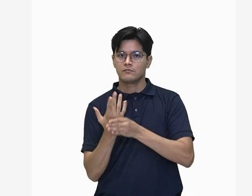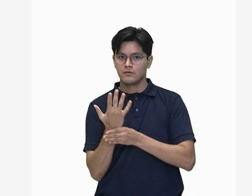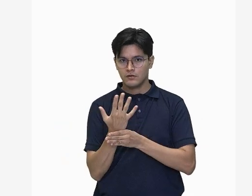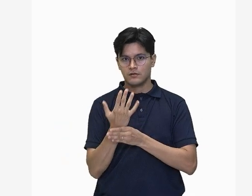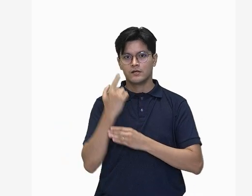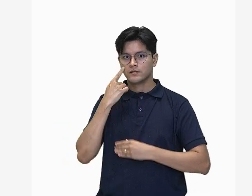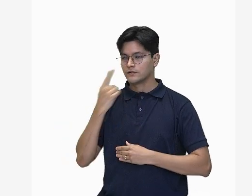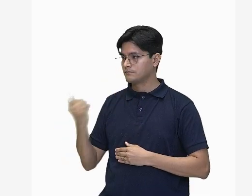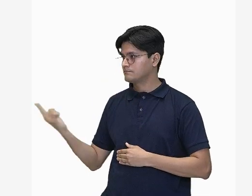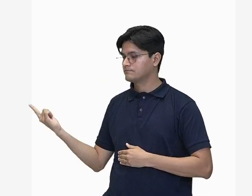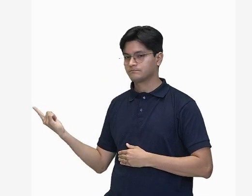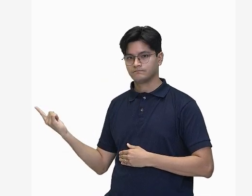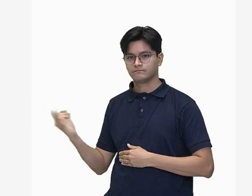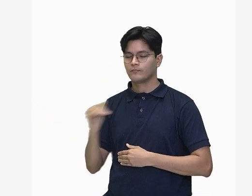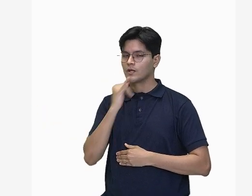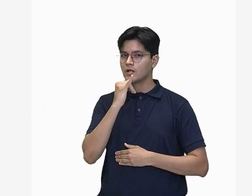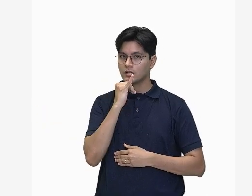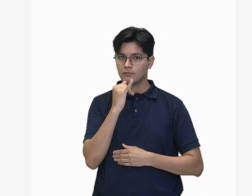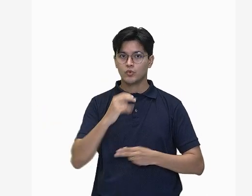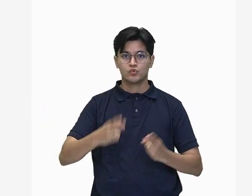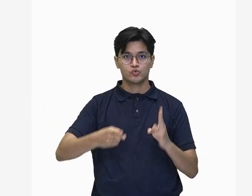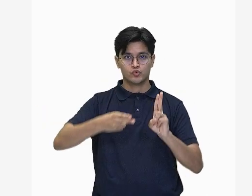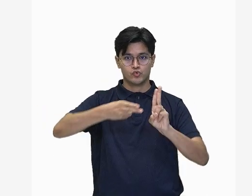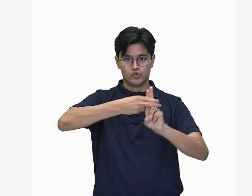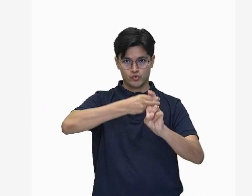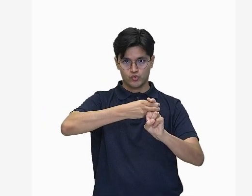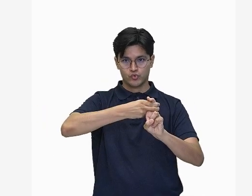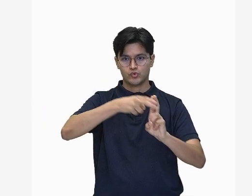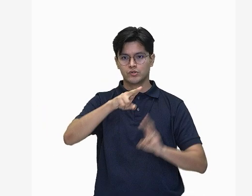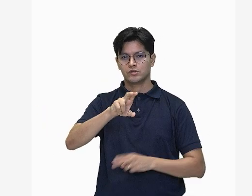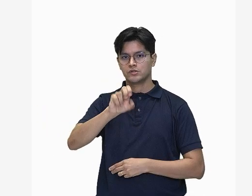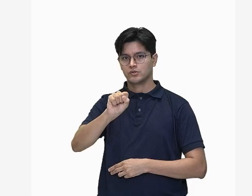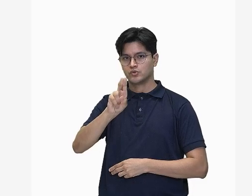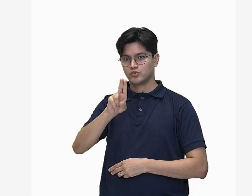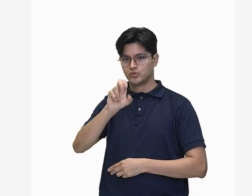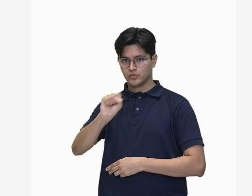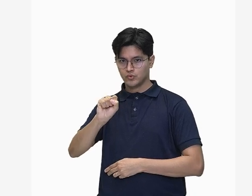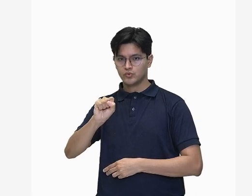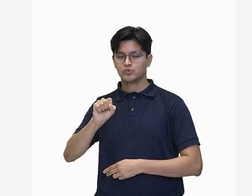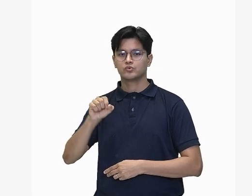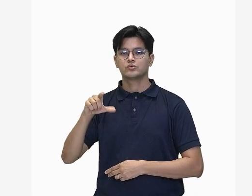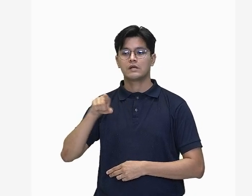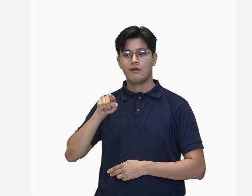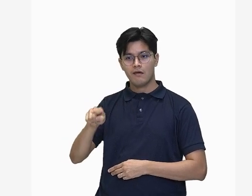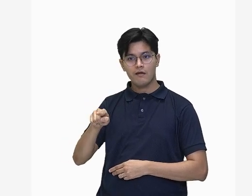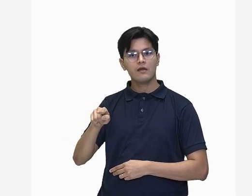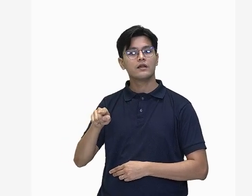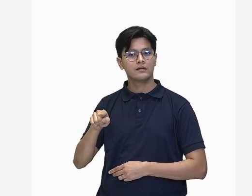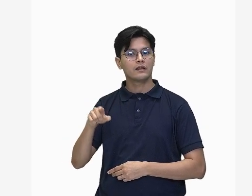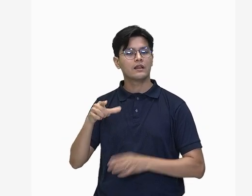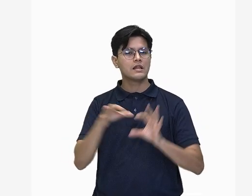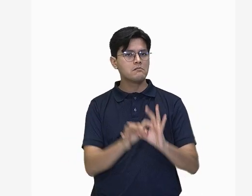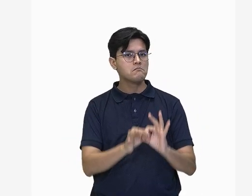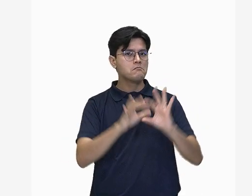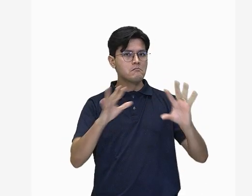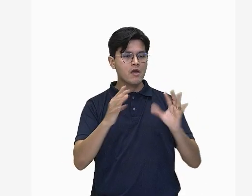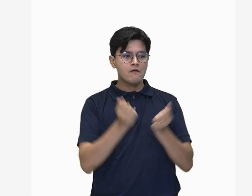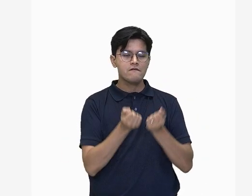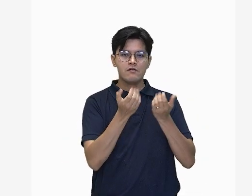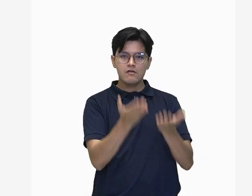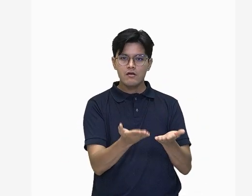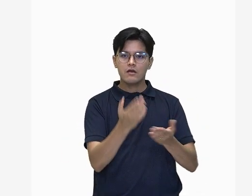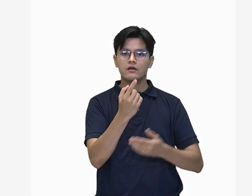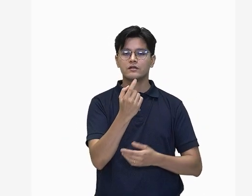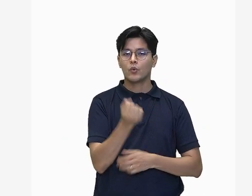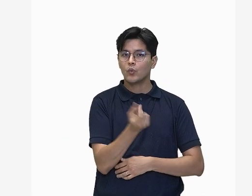Único de Saúde, né, o SUS, onde ele oferece 12 fitoterápicos com financiamento da União,